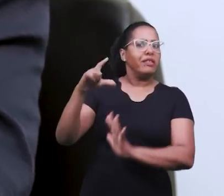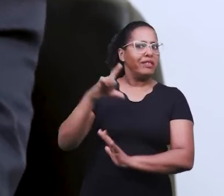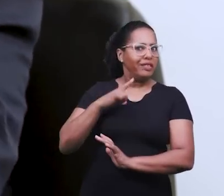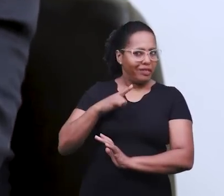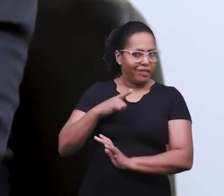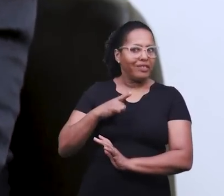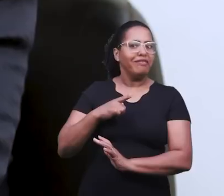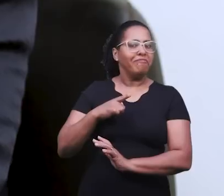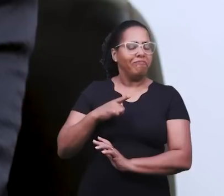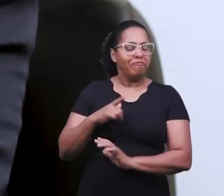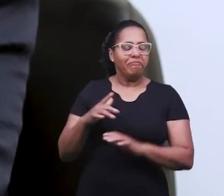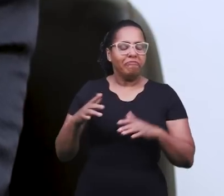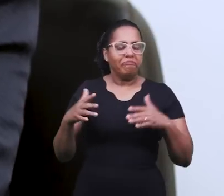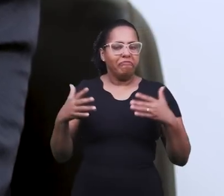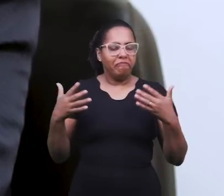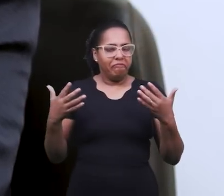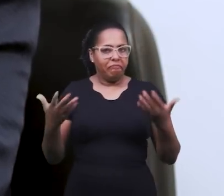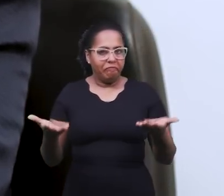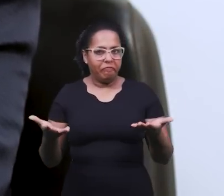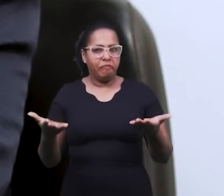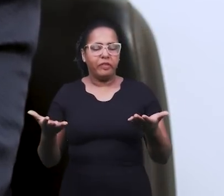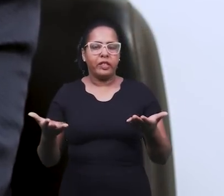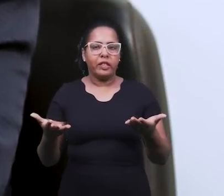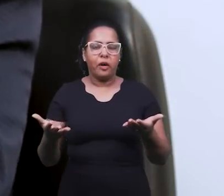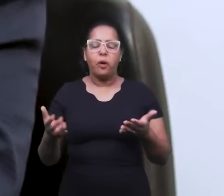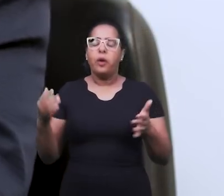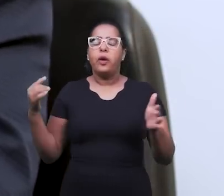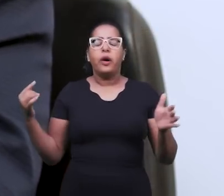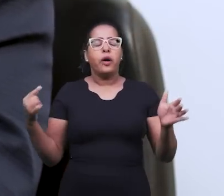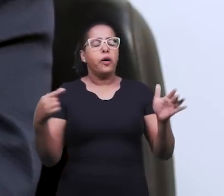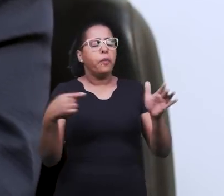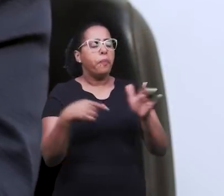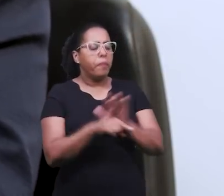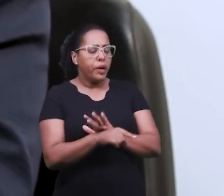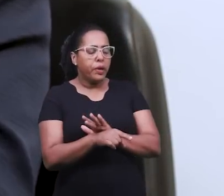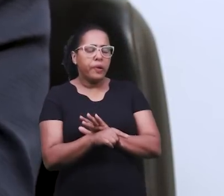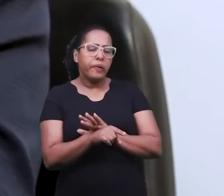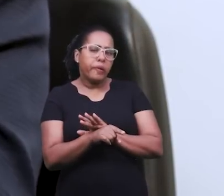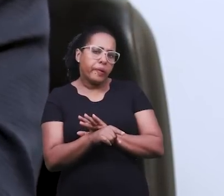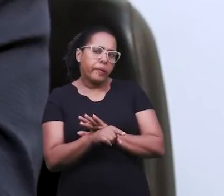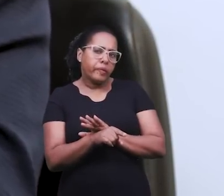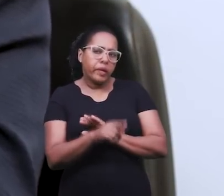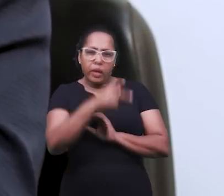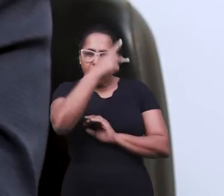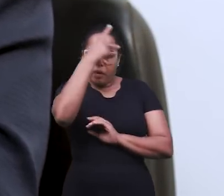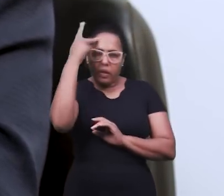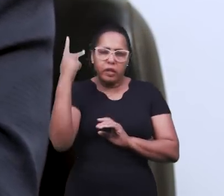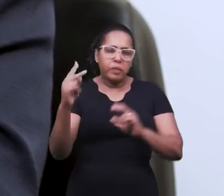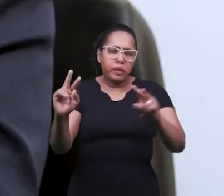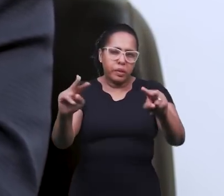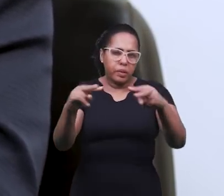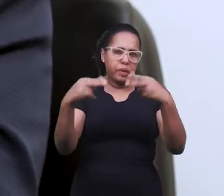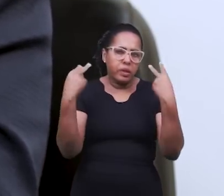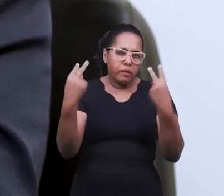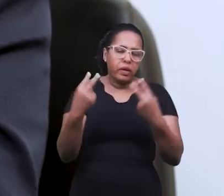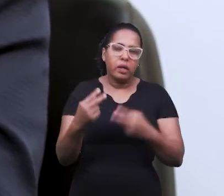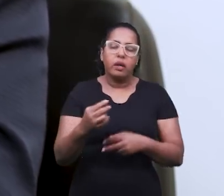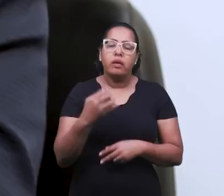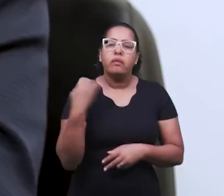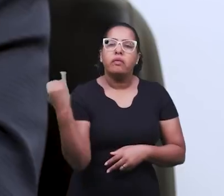sentido é o sentido de um aviso, é o sentido de um alerta. Esses dias